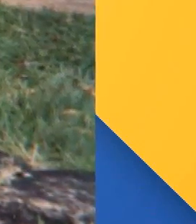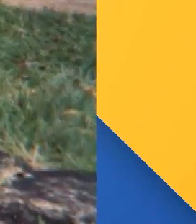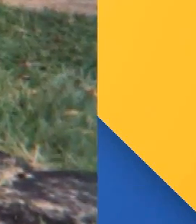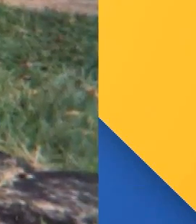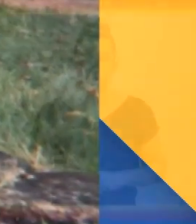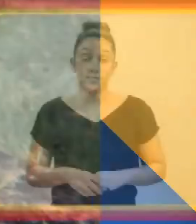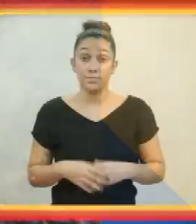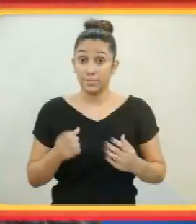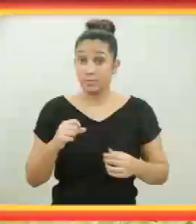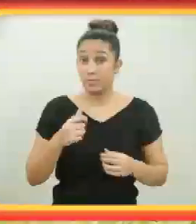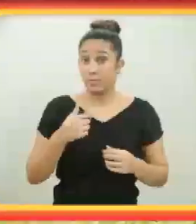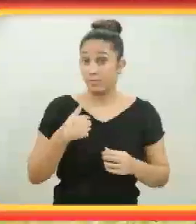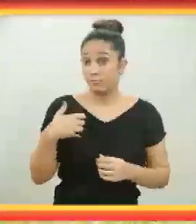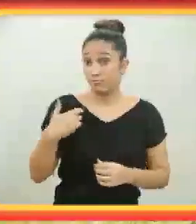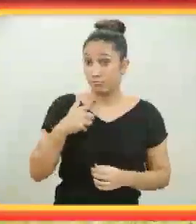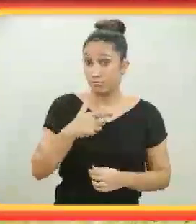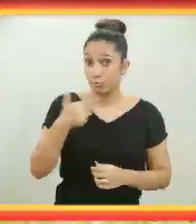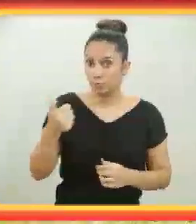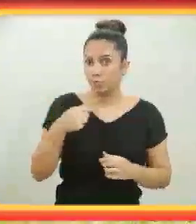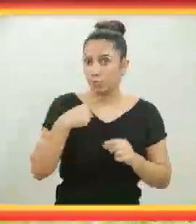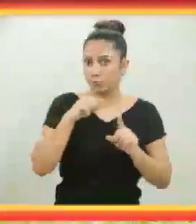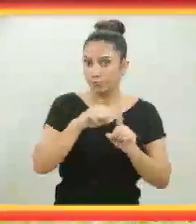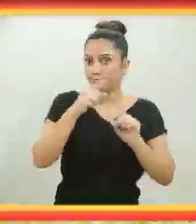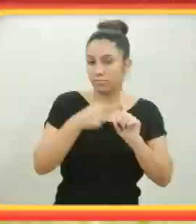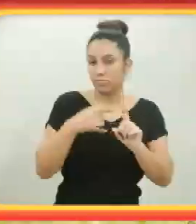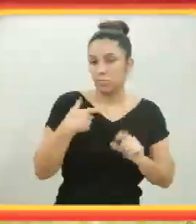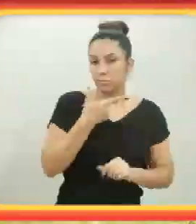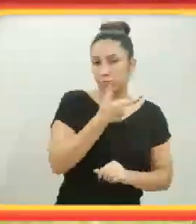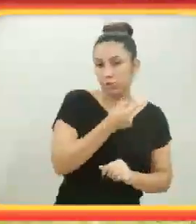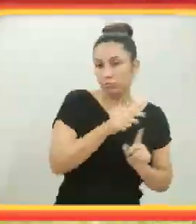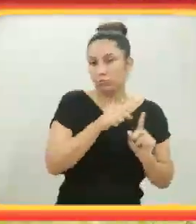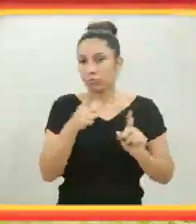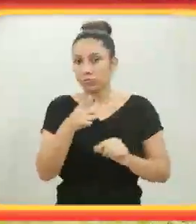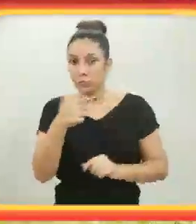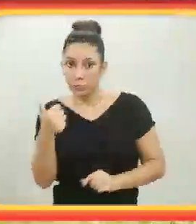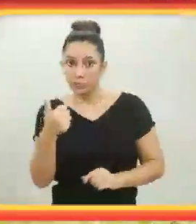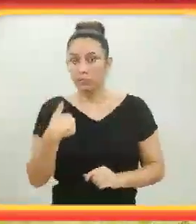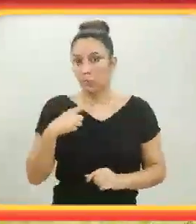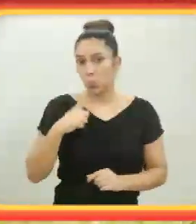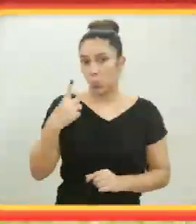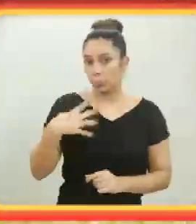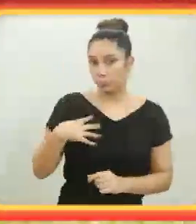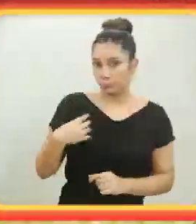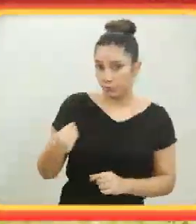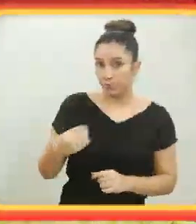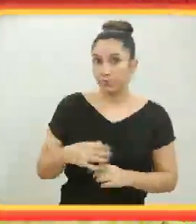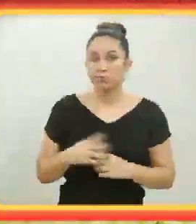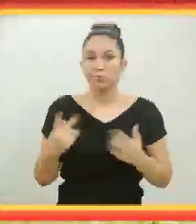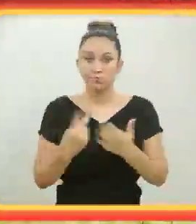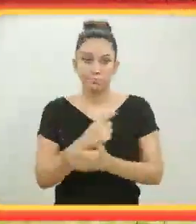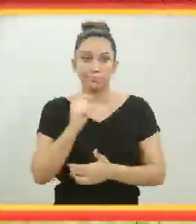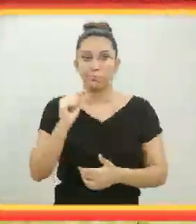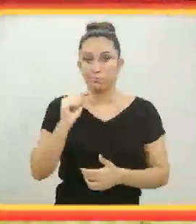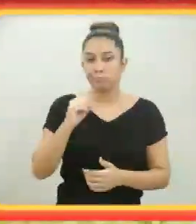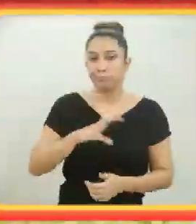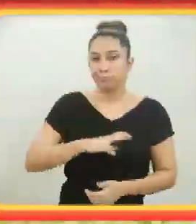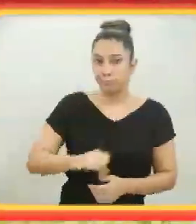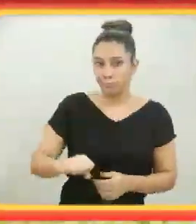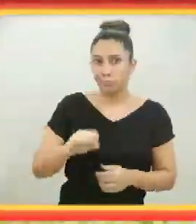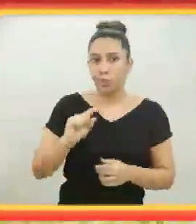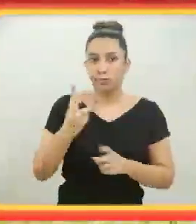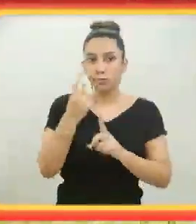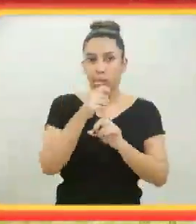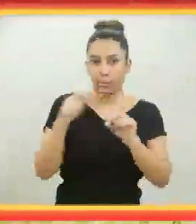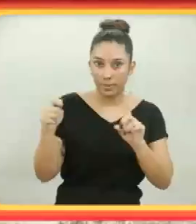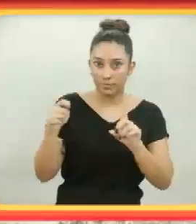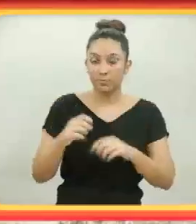praça. Eu, com uns 20 anos de idade, eu engravidei, 20 para 21, e eu tenho